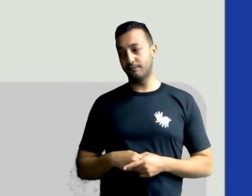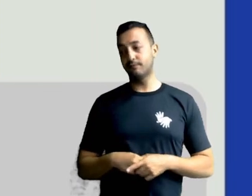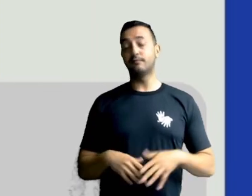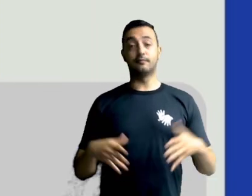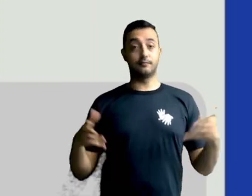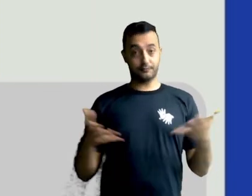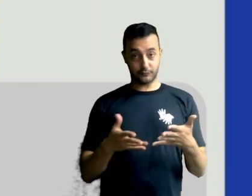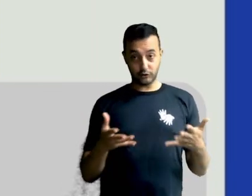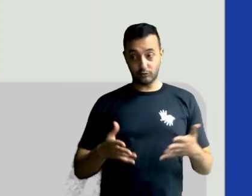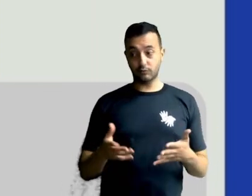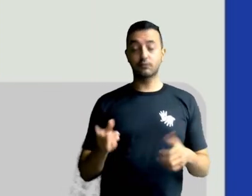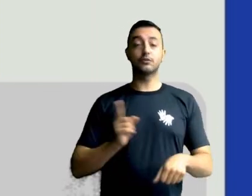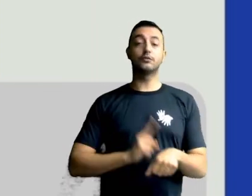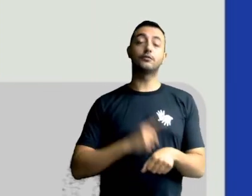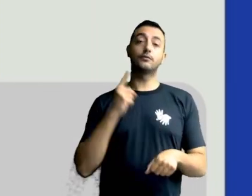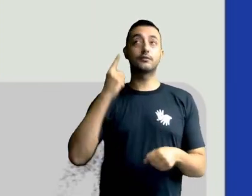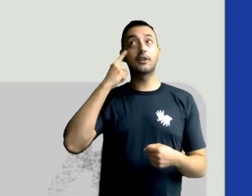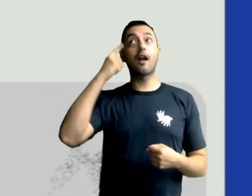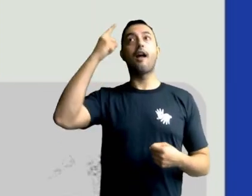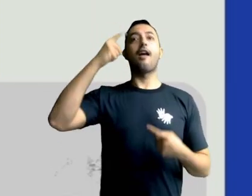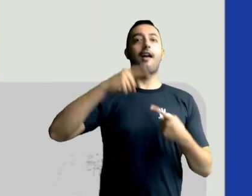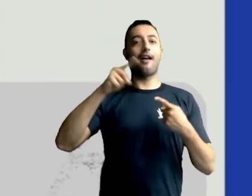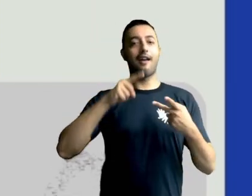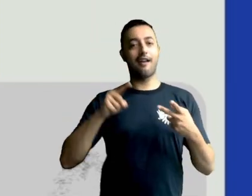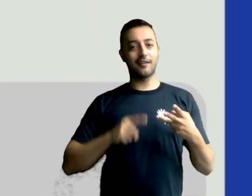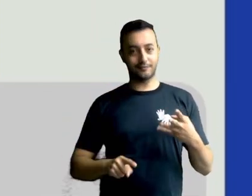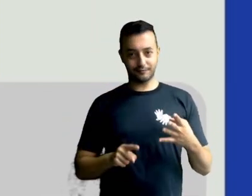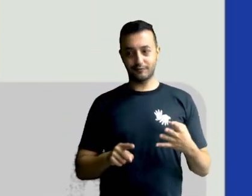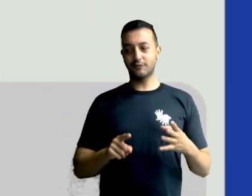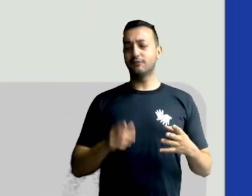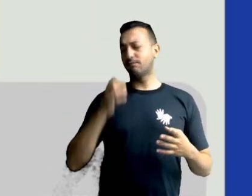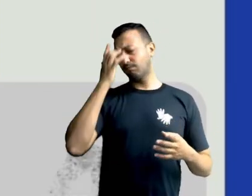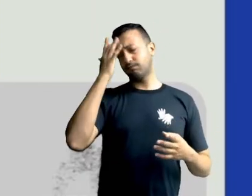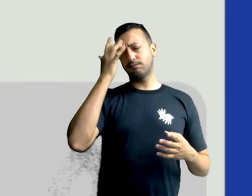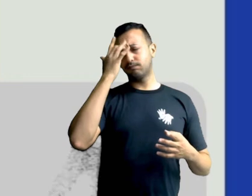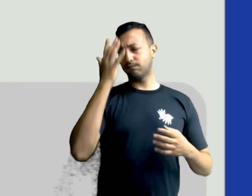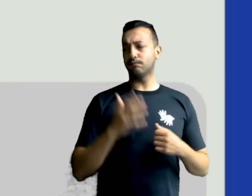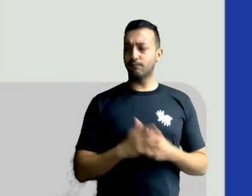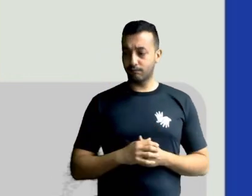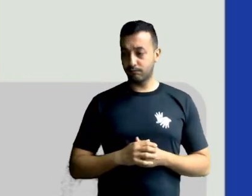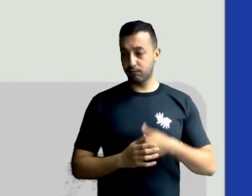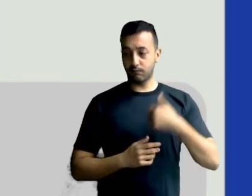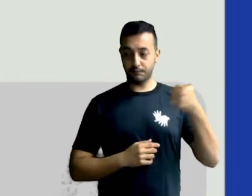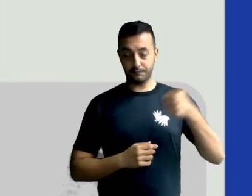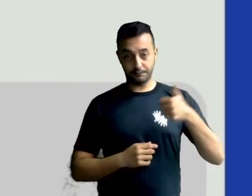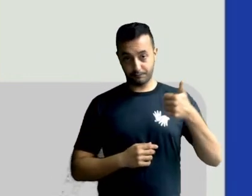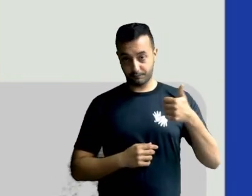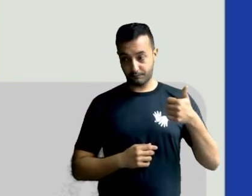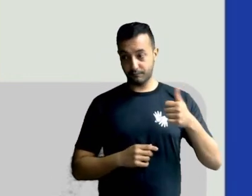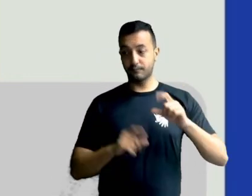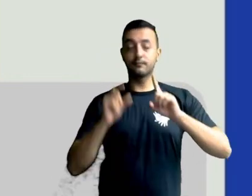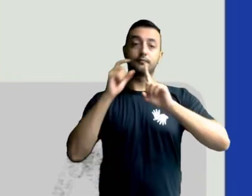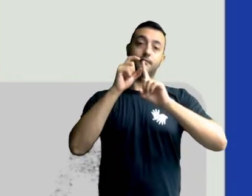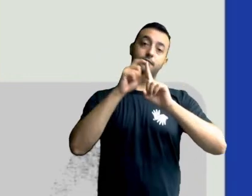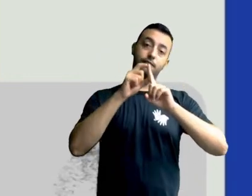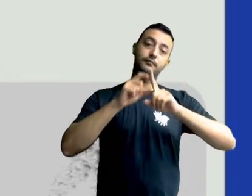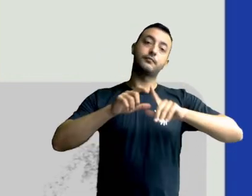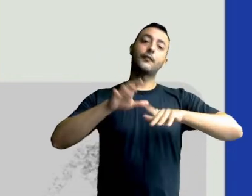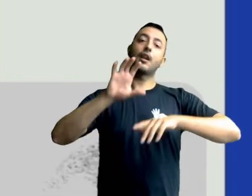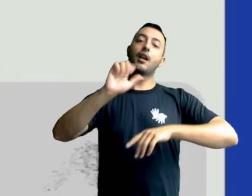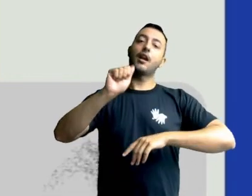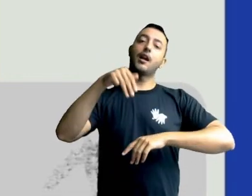humanos. E aí agora, pessoal, chegou a hora da nossa revisão, tá? Muito facinho. Primeiro nós temos aí em cima a